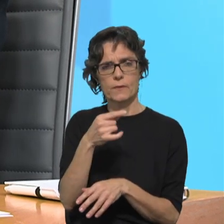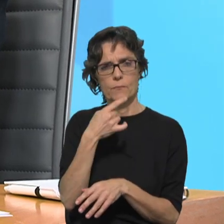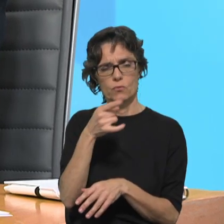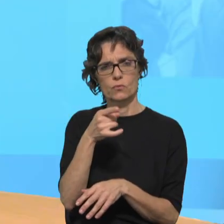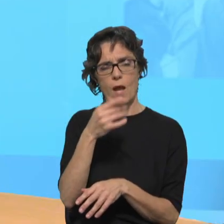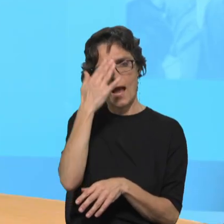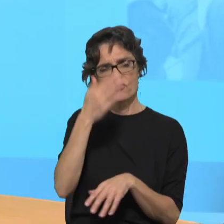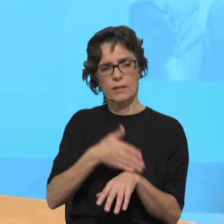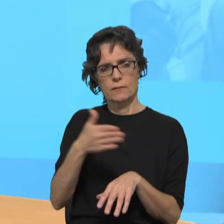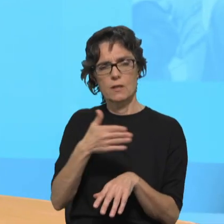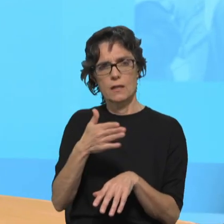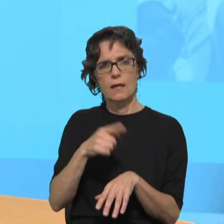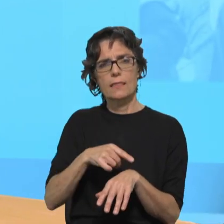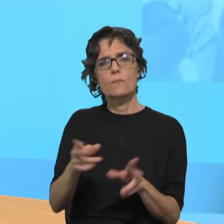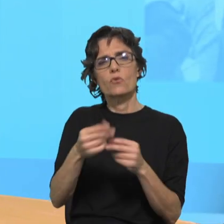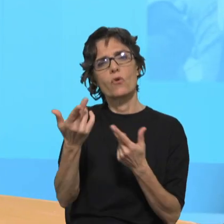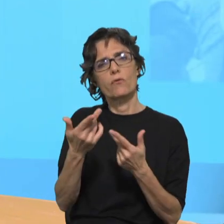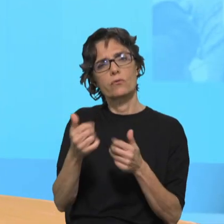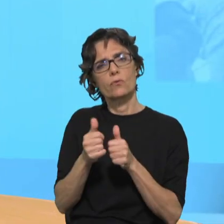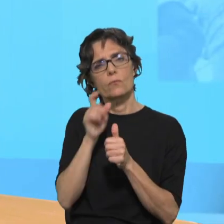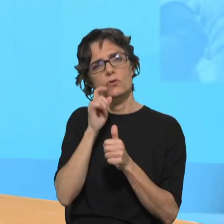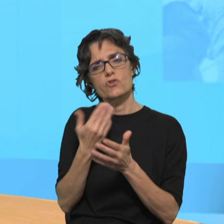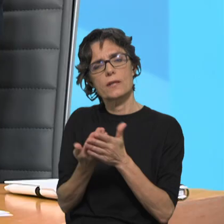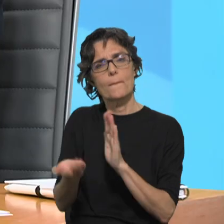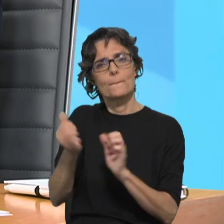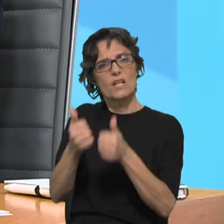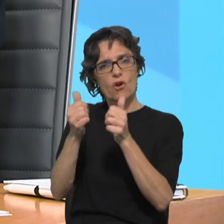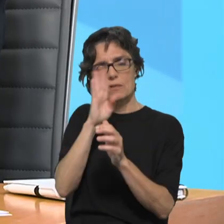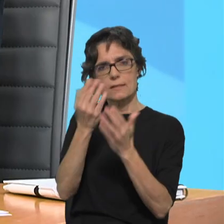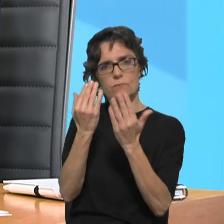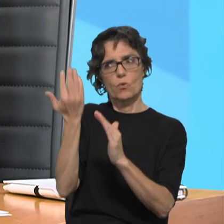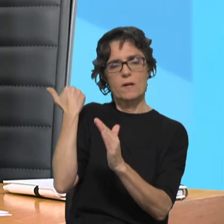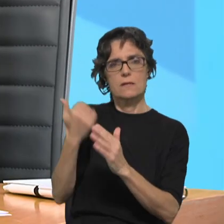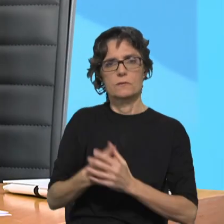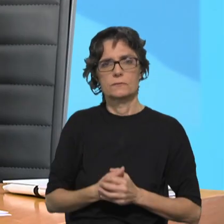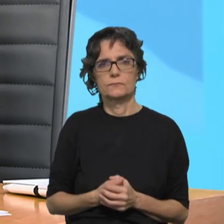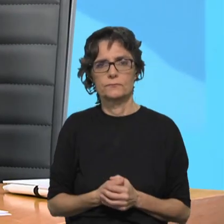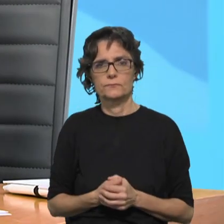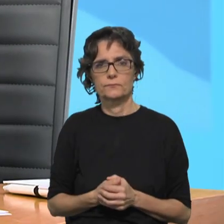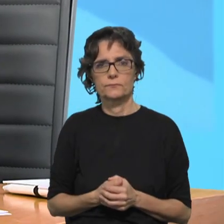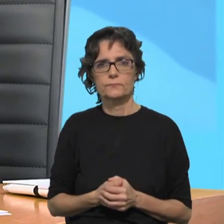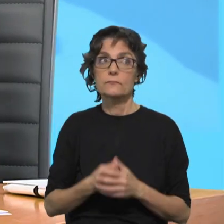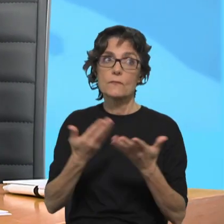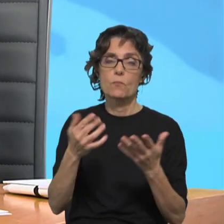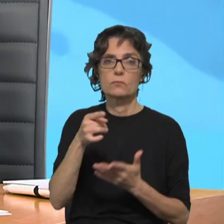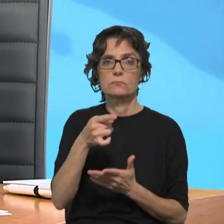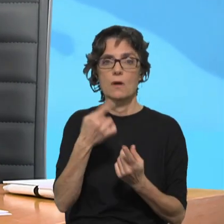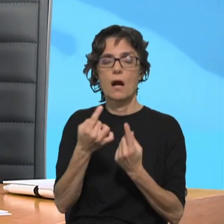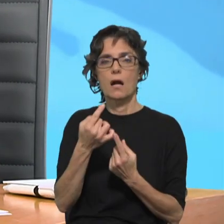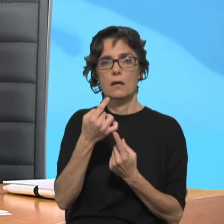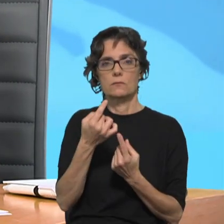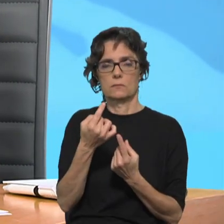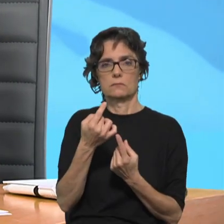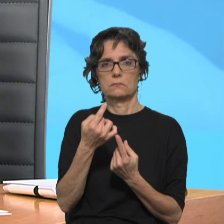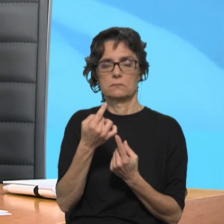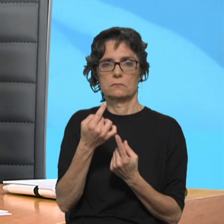era na proteção das vítimas na sociedade portuguesa? É assim, para algumas pessoas parece que a situação dos abusos